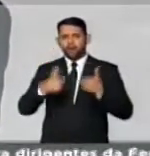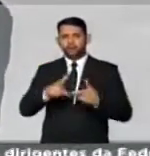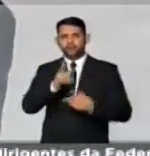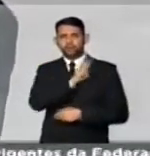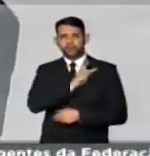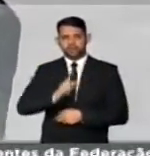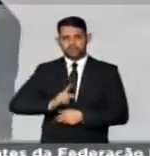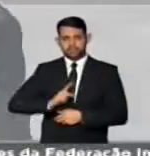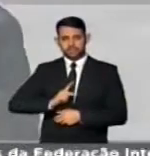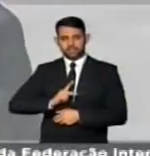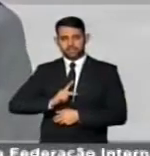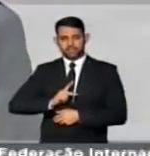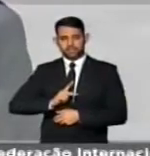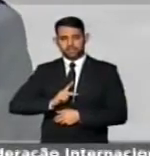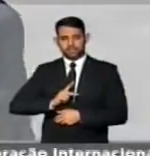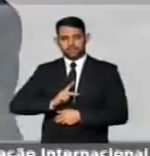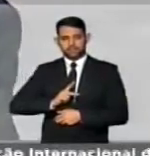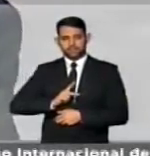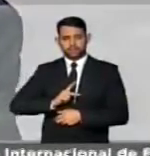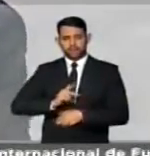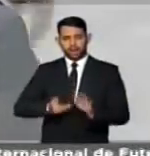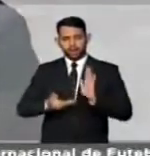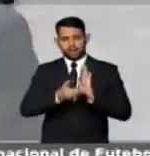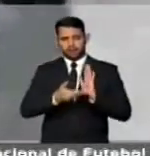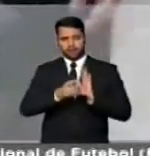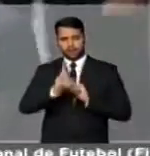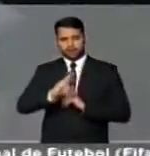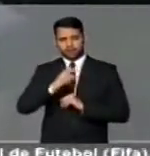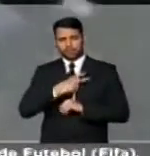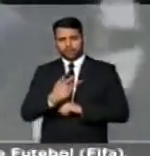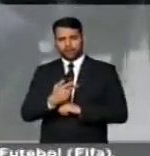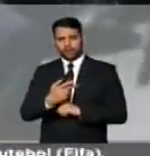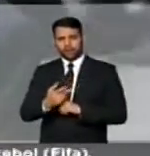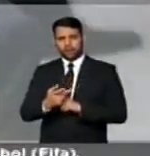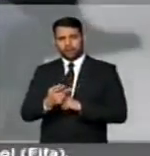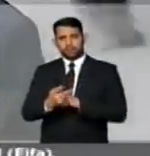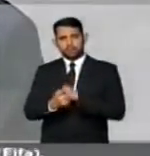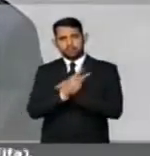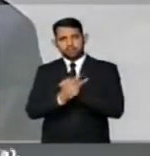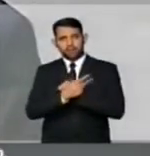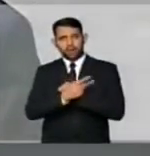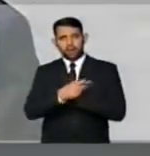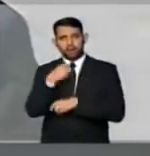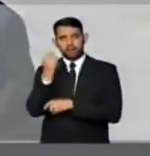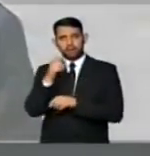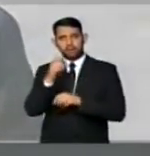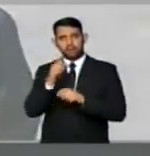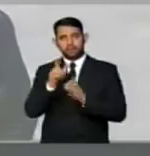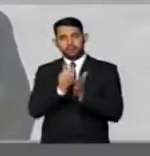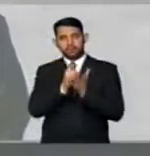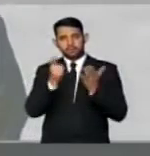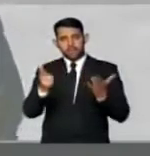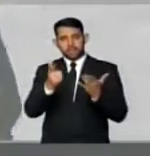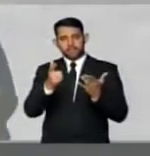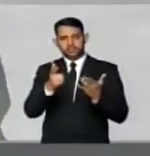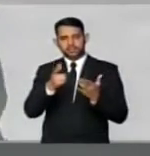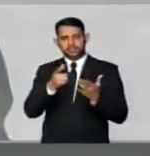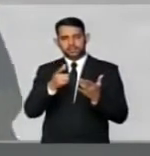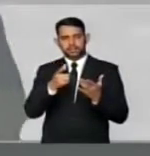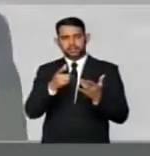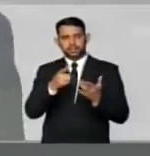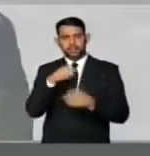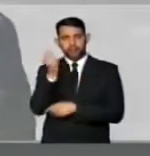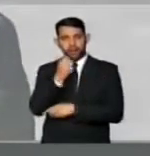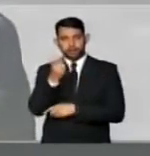presidente da Câmara usa da cadeira para benefício próprio. A imprensa gaúcha, Ivar Valente, deputado Ivar